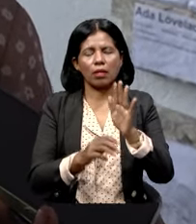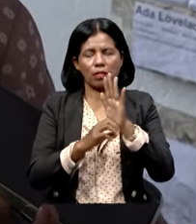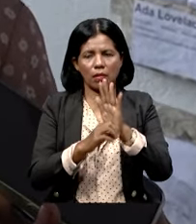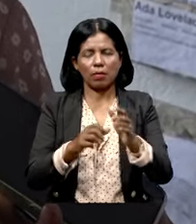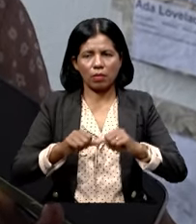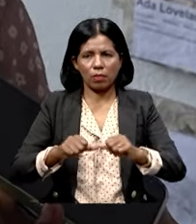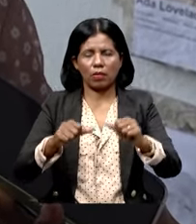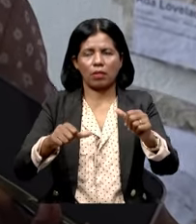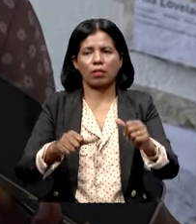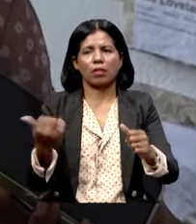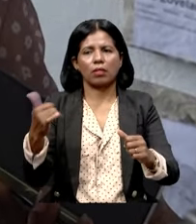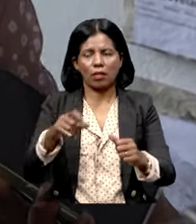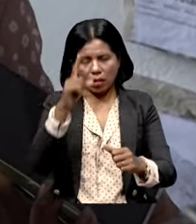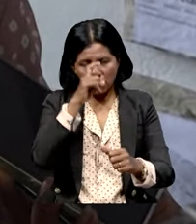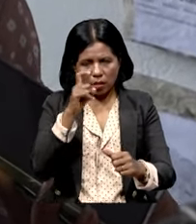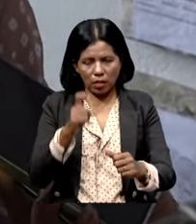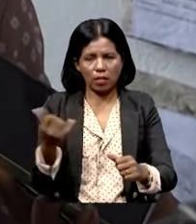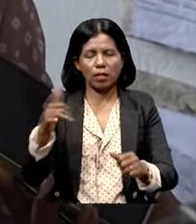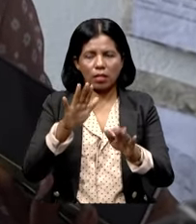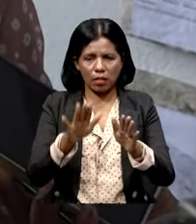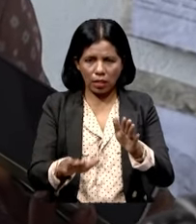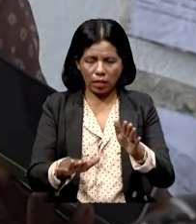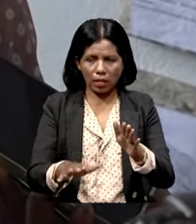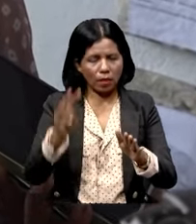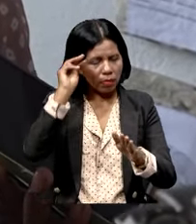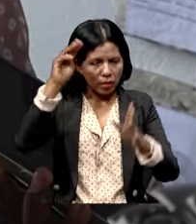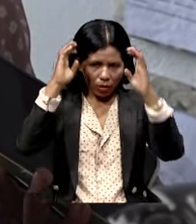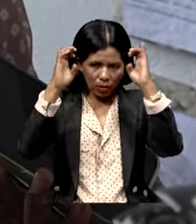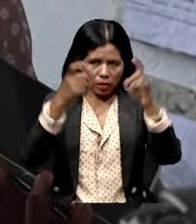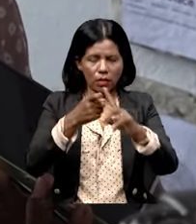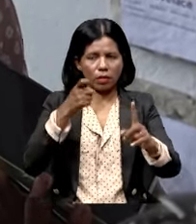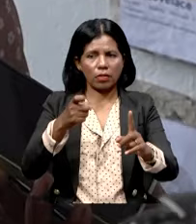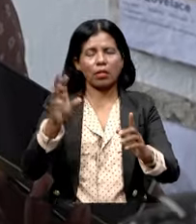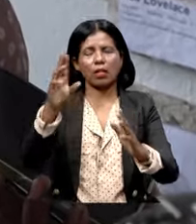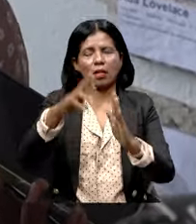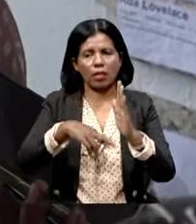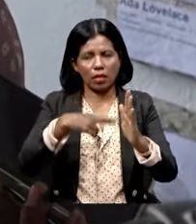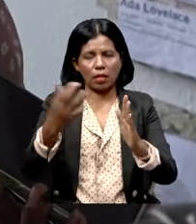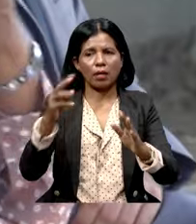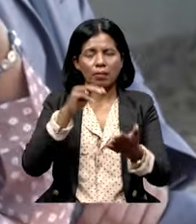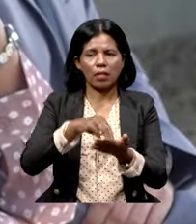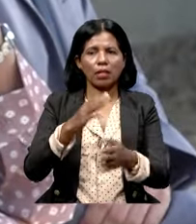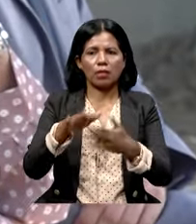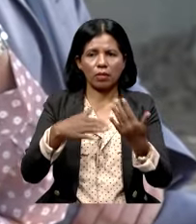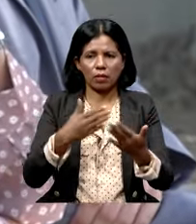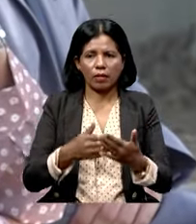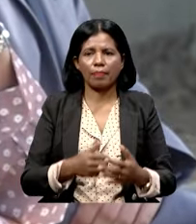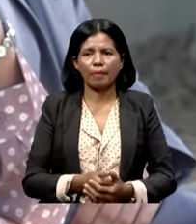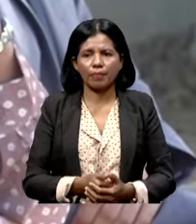a RU quer a zona ser na idade, ser seguir, e Ministério de Educação, li o seu currículo, matéria ser na incluída.